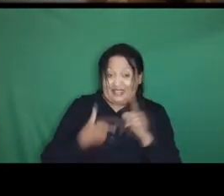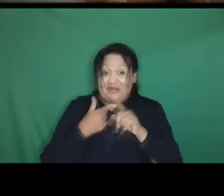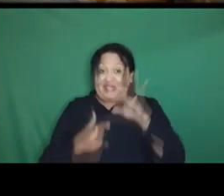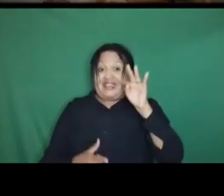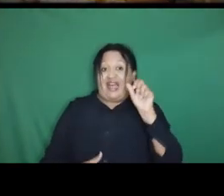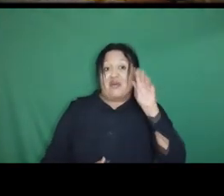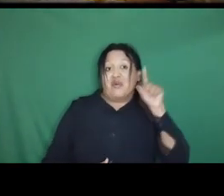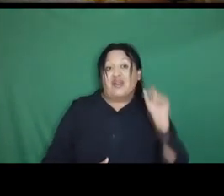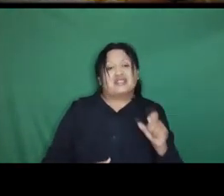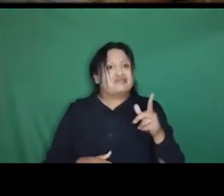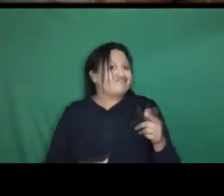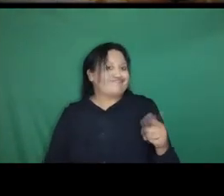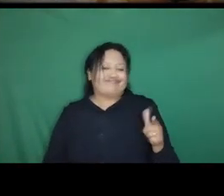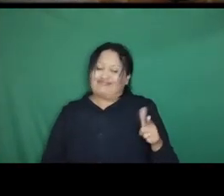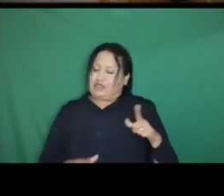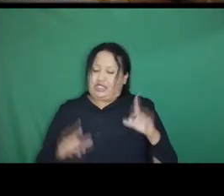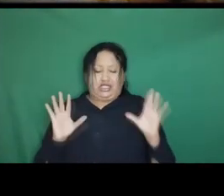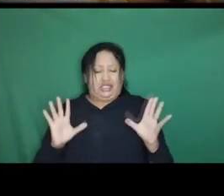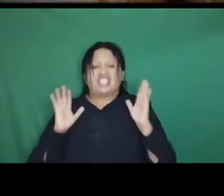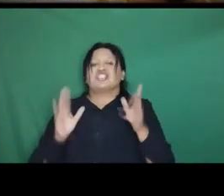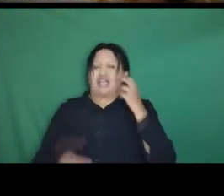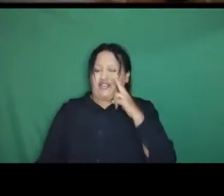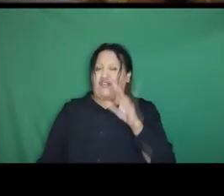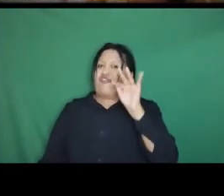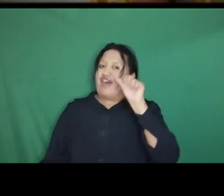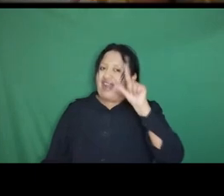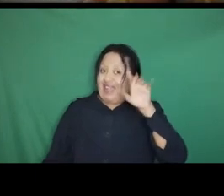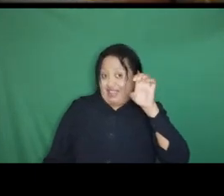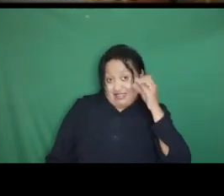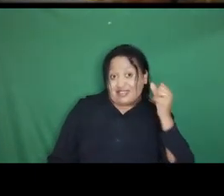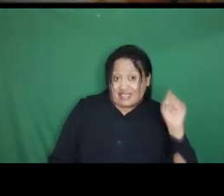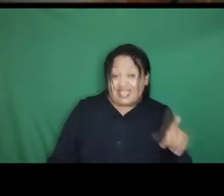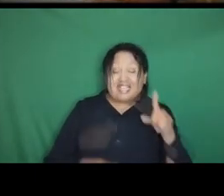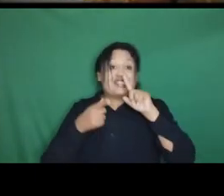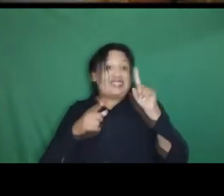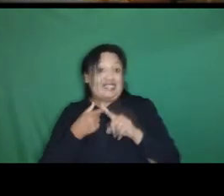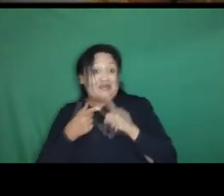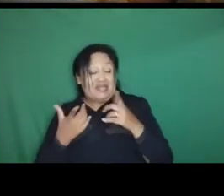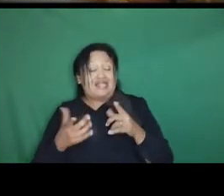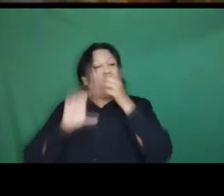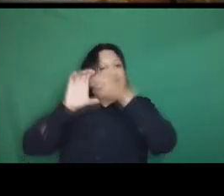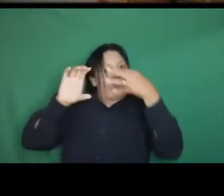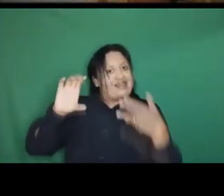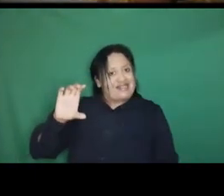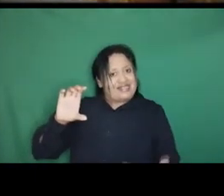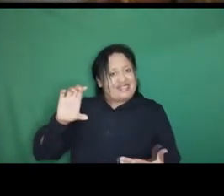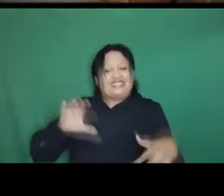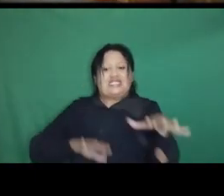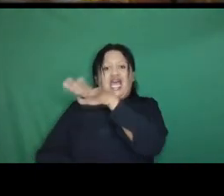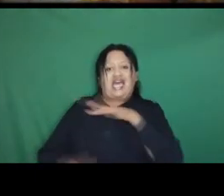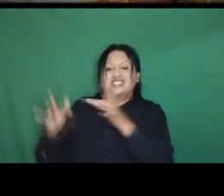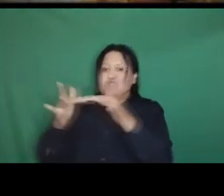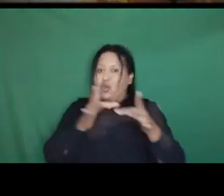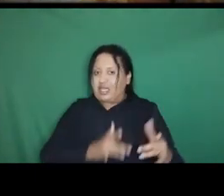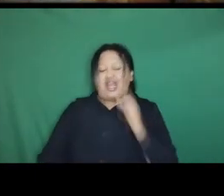costeiros são inexistentes gente a gente já viu o que fala essas e tabuleiros são características das áreas de contato né